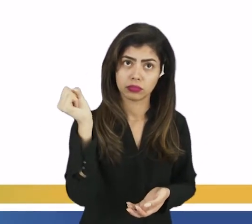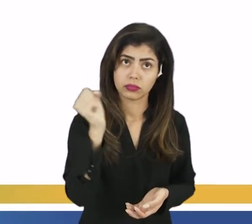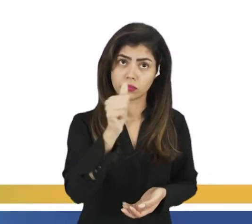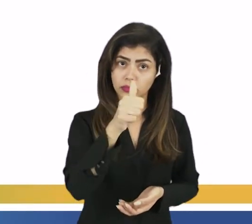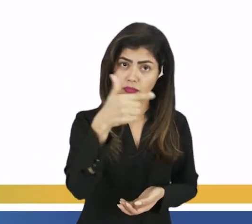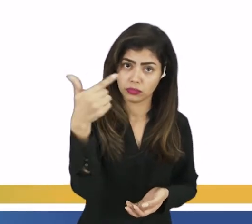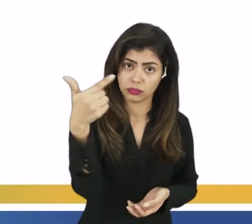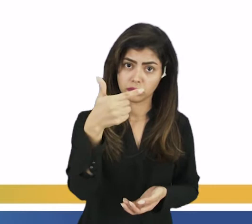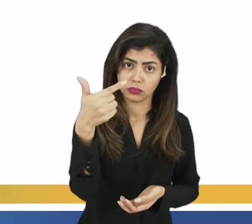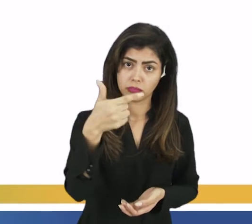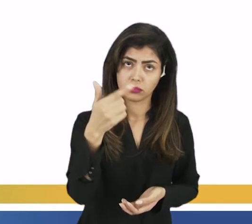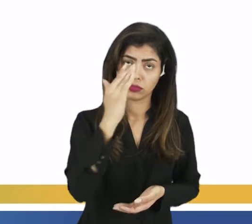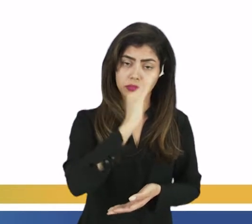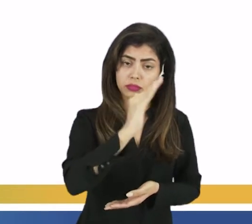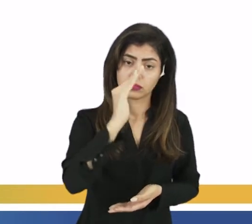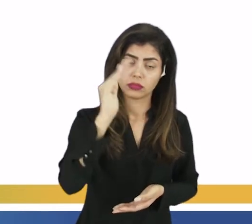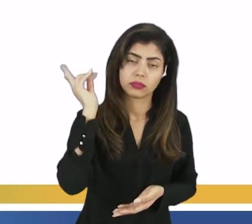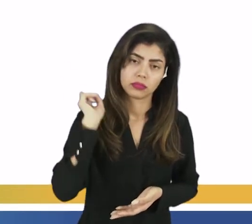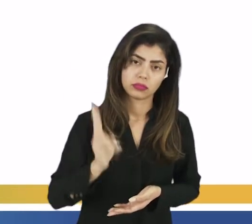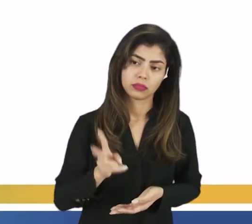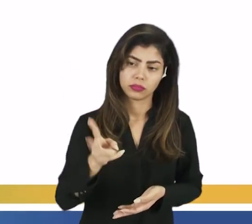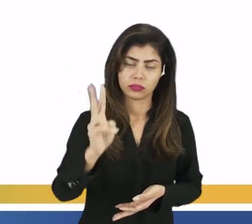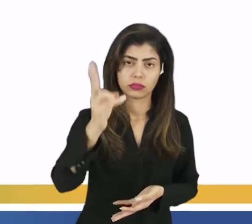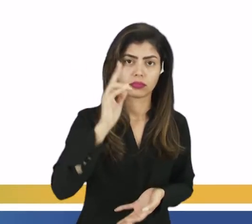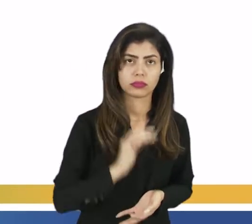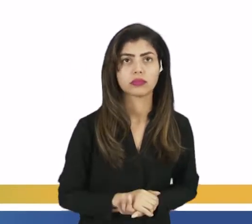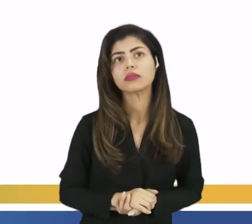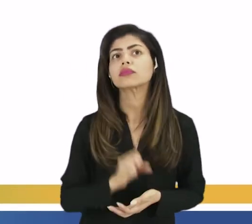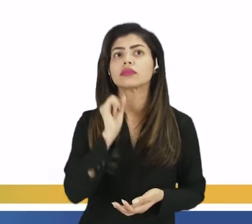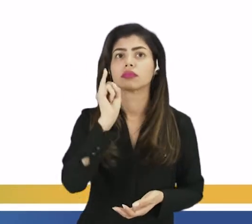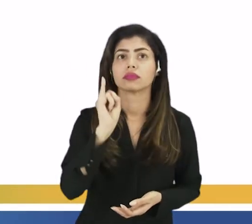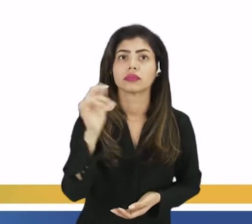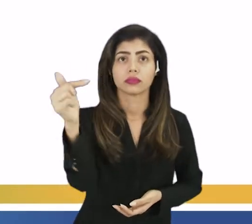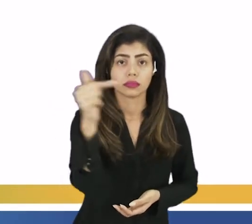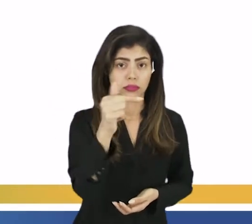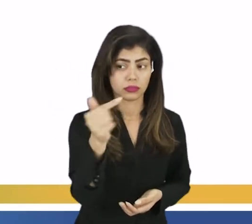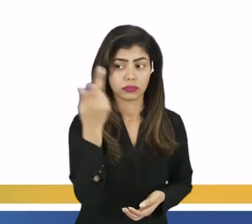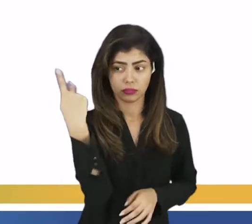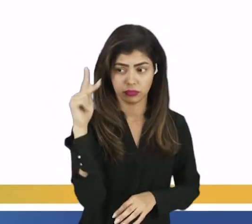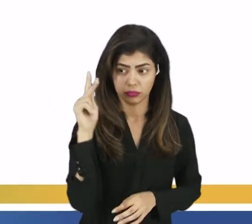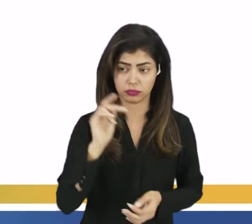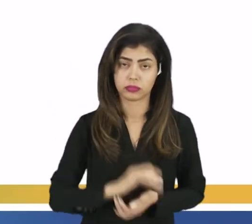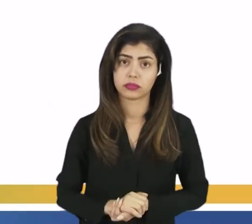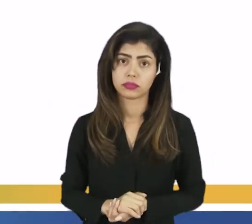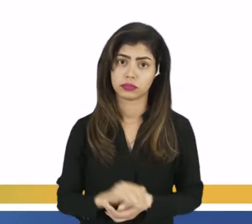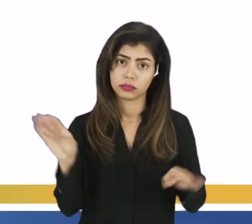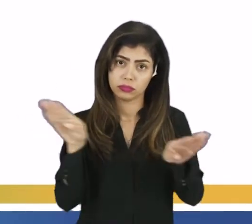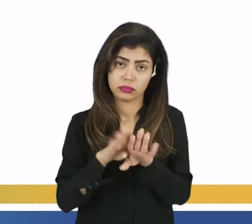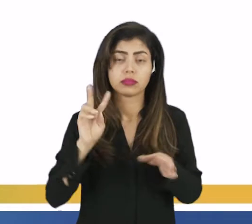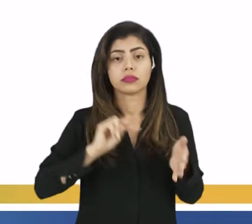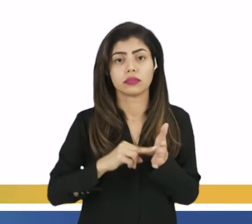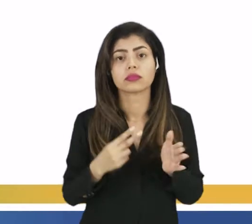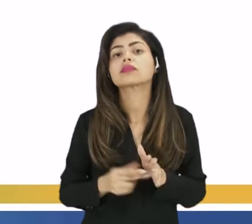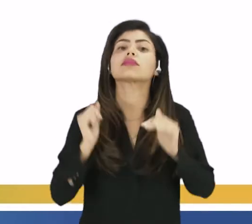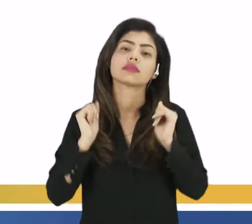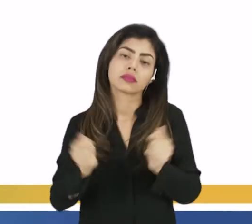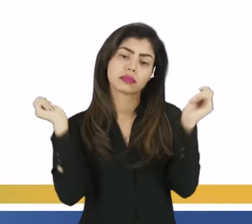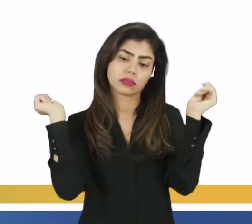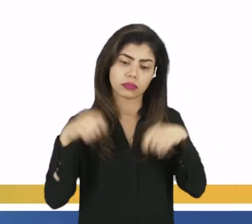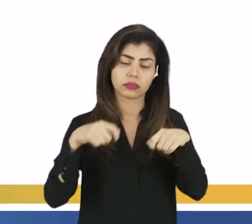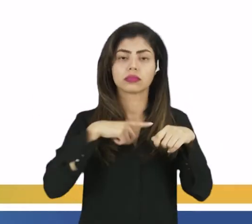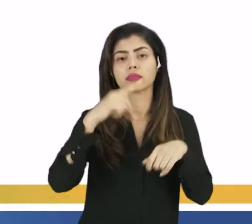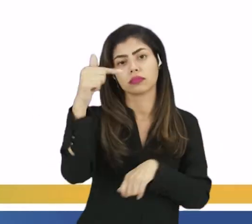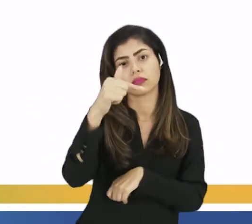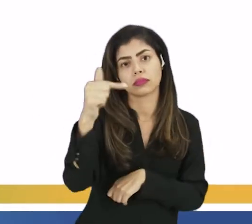duas camadas e assim sucessivamente se ele tá no sétimo período significa que ele possui